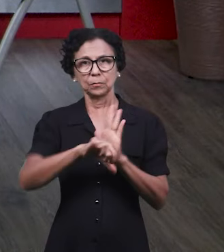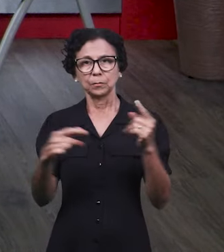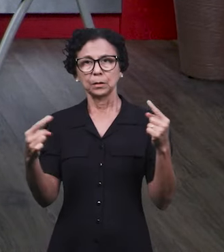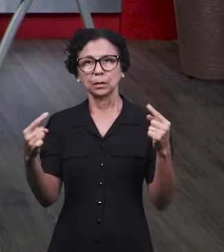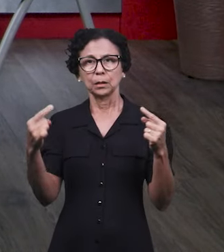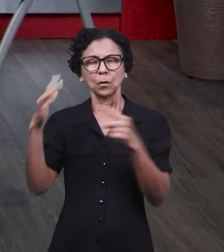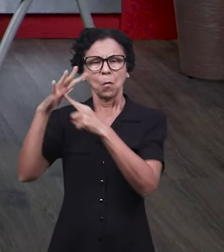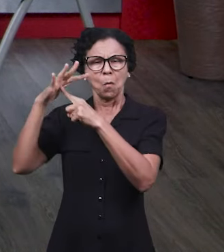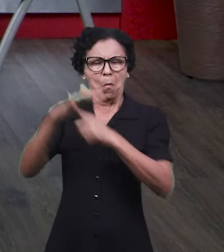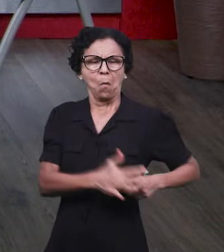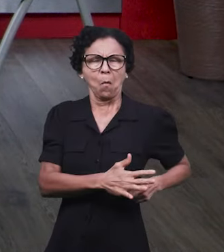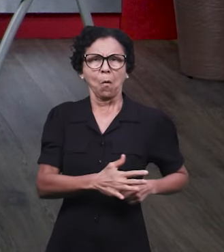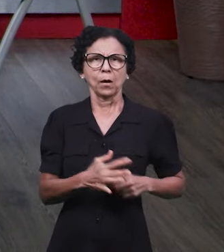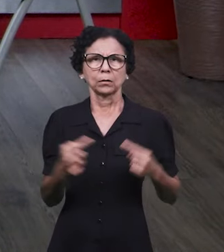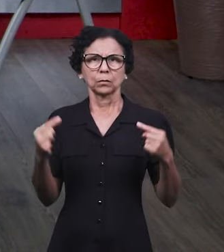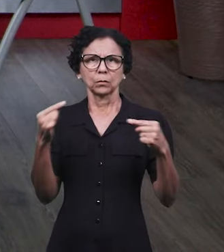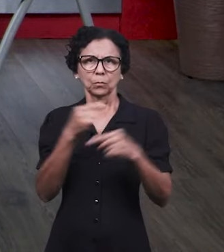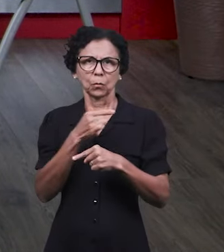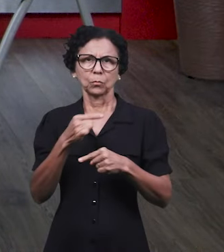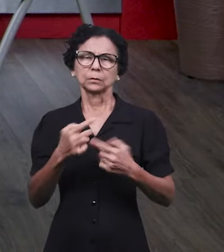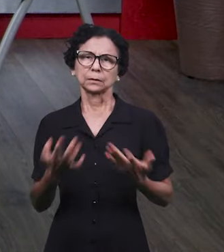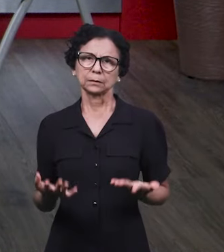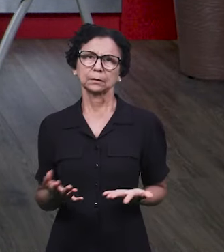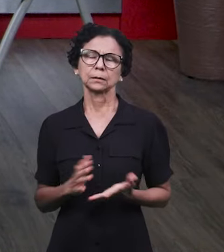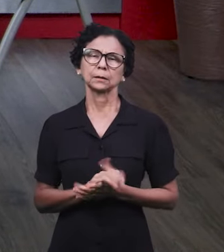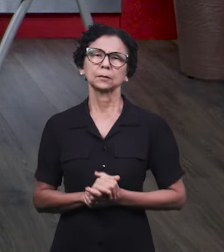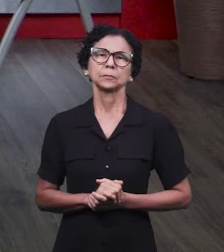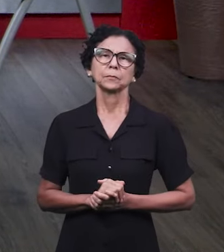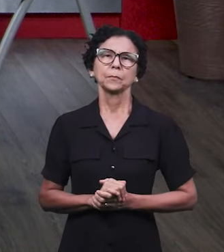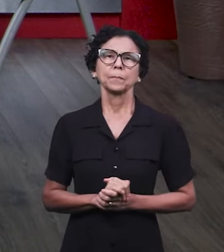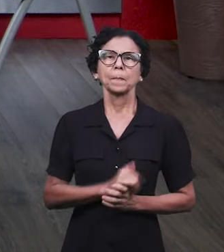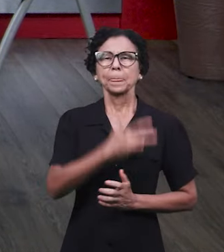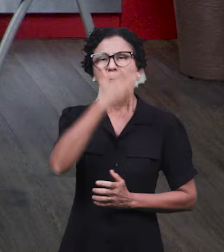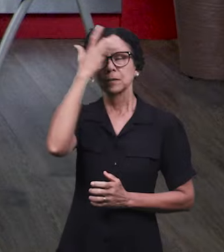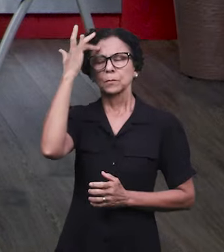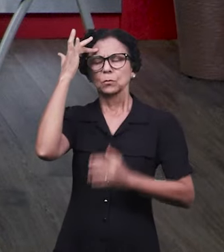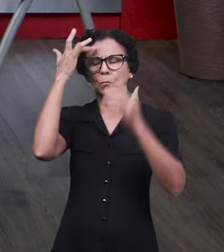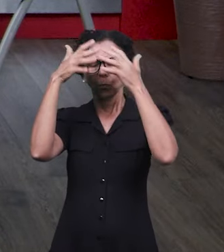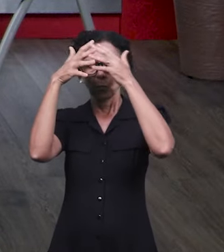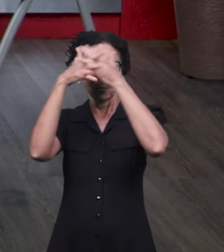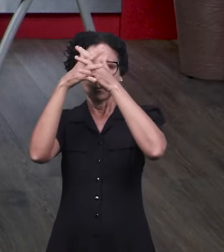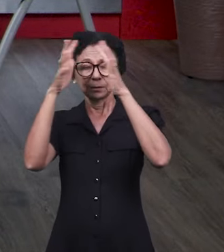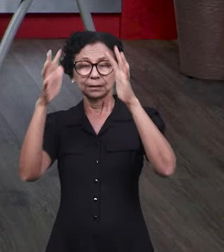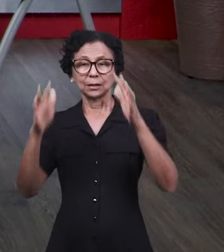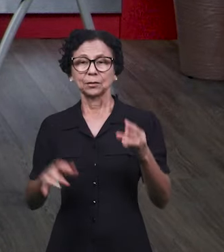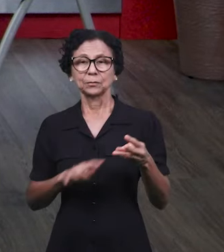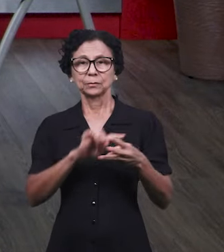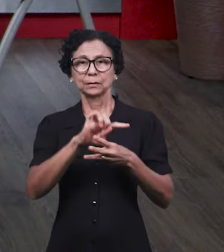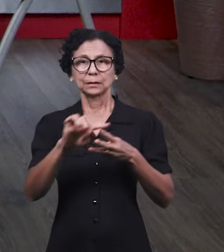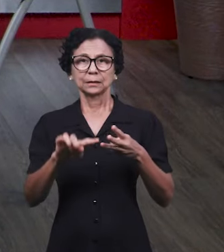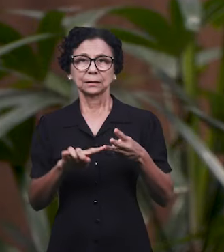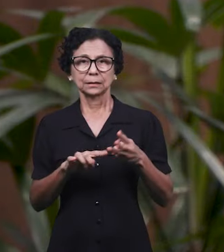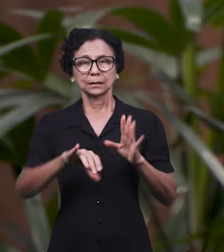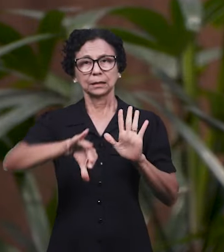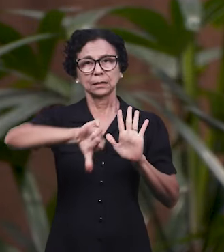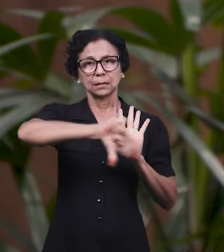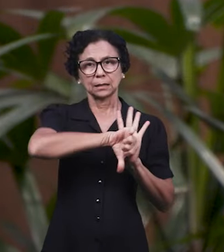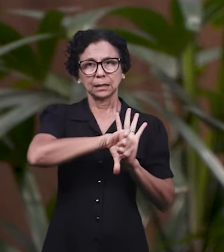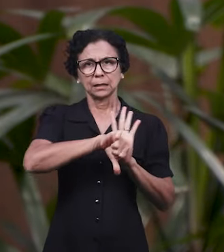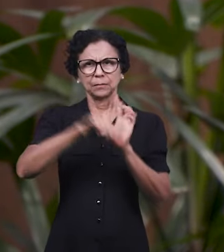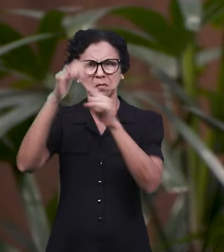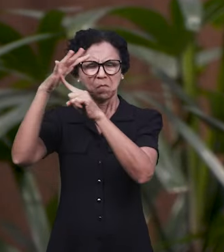né O que tem em comum que as pessoas guardam fazem Muita confusão mas são crimes que atingem a honra da pessoa como